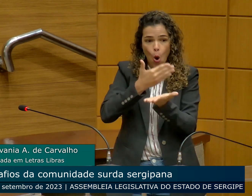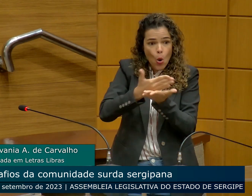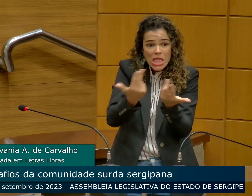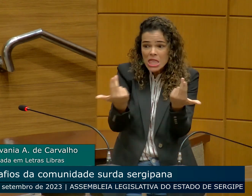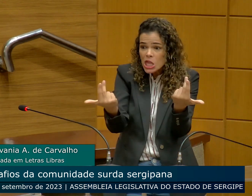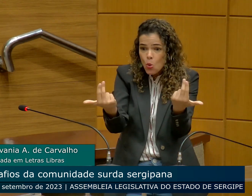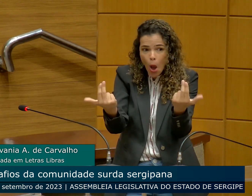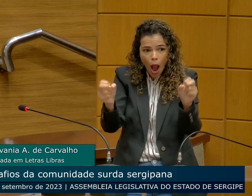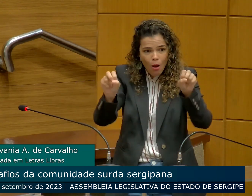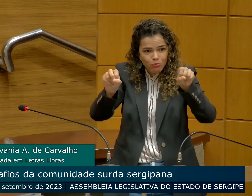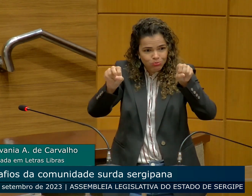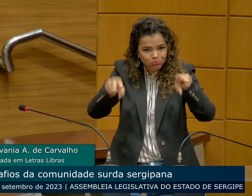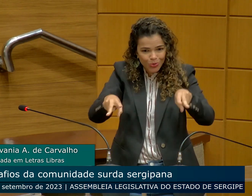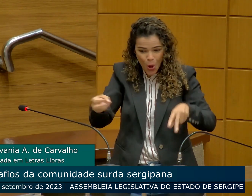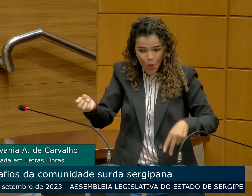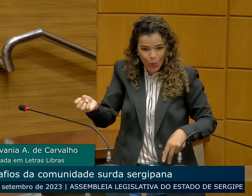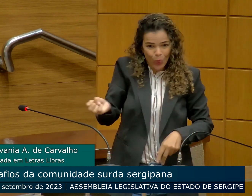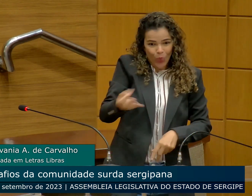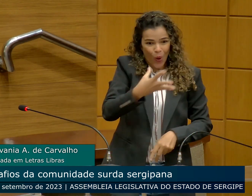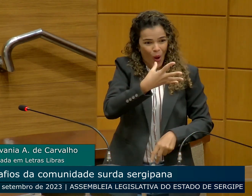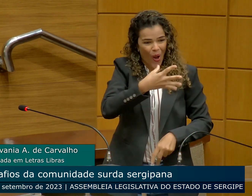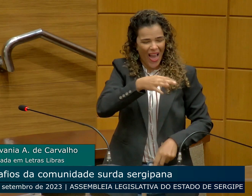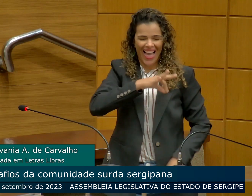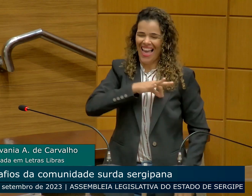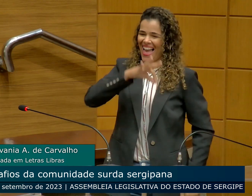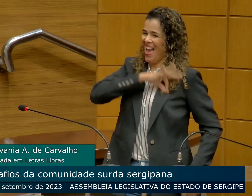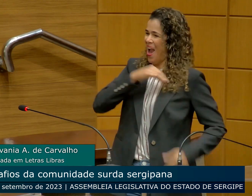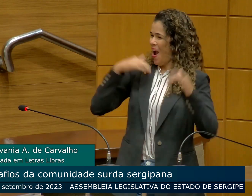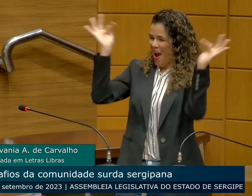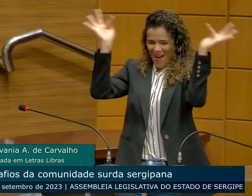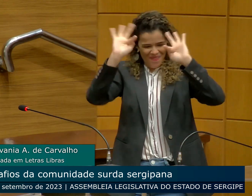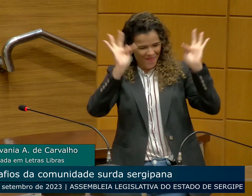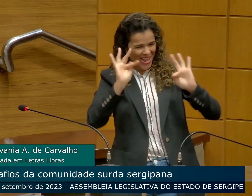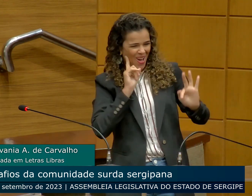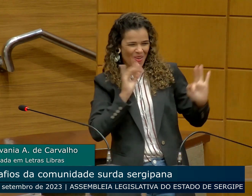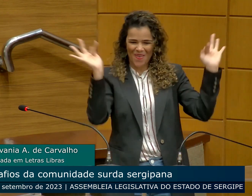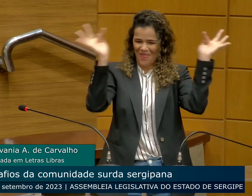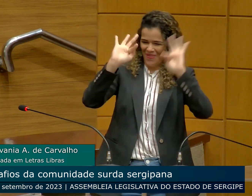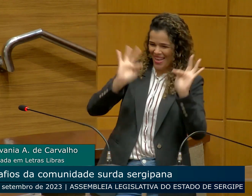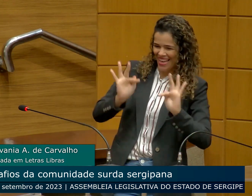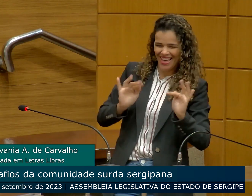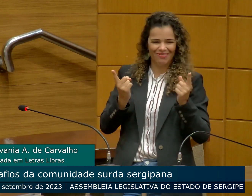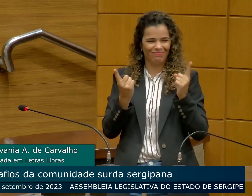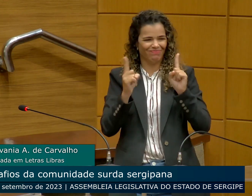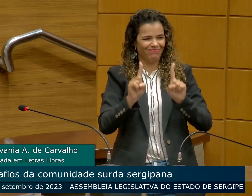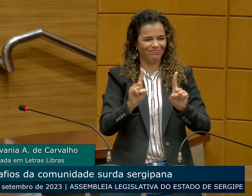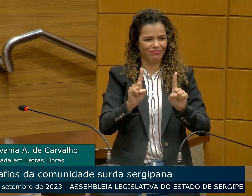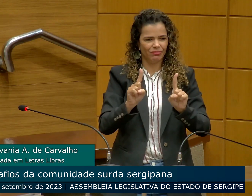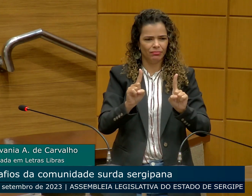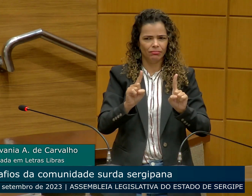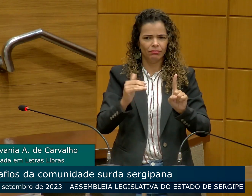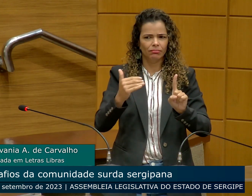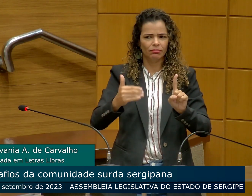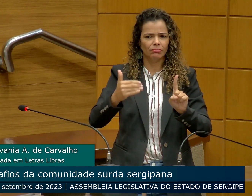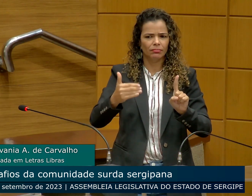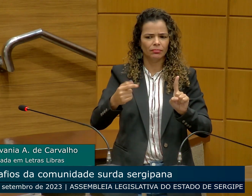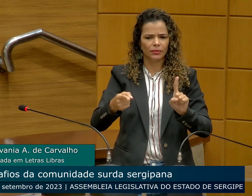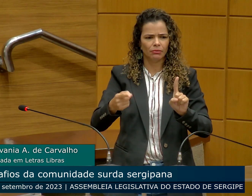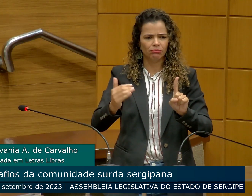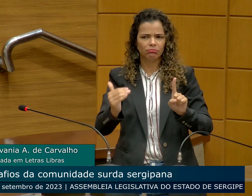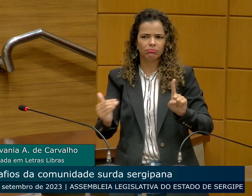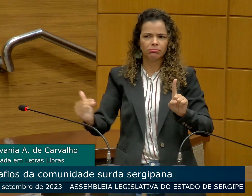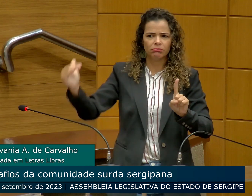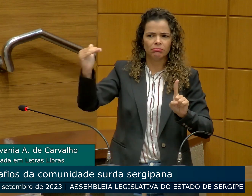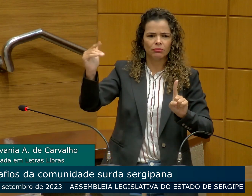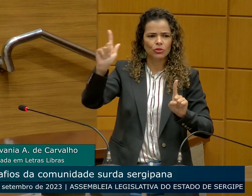surdo, né, começaram, os dois entraram mesmo igual a um negócio novo, né, salário e